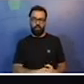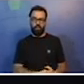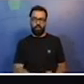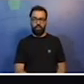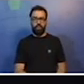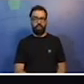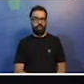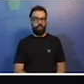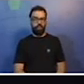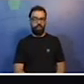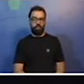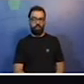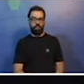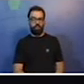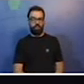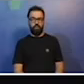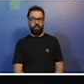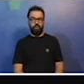digitadores.